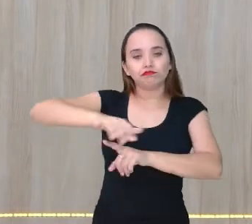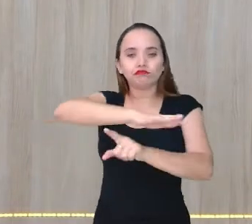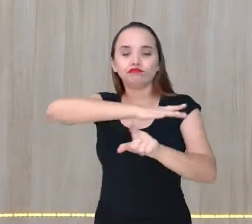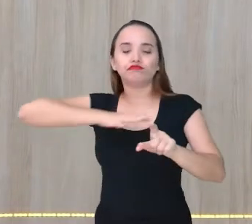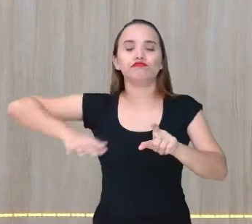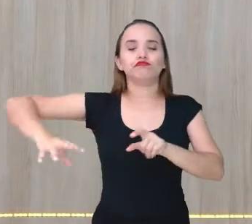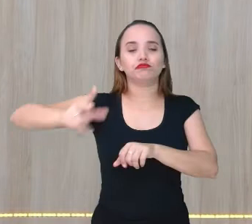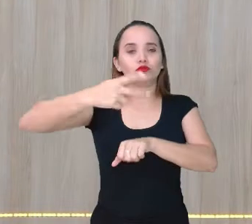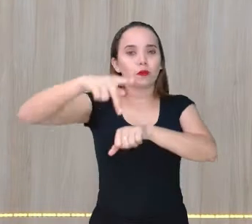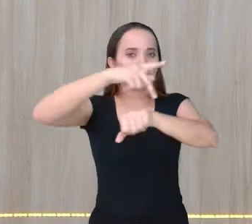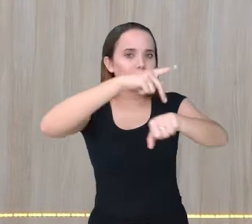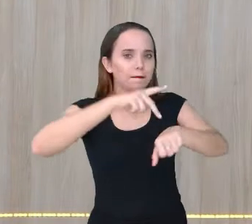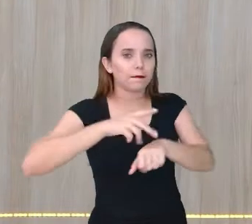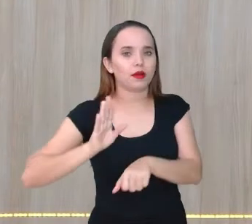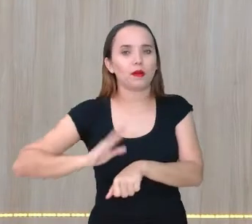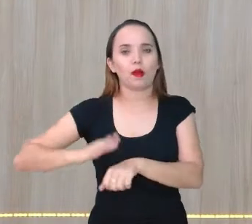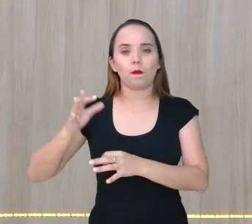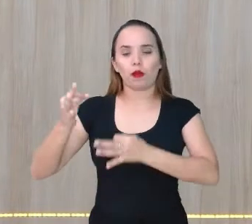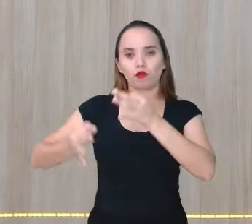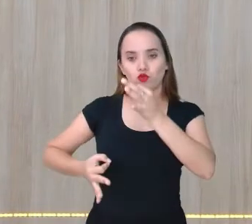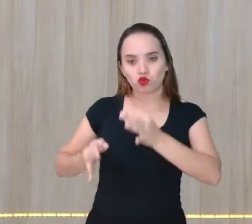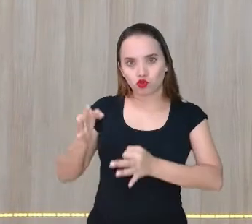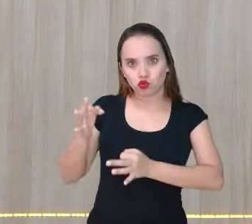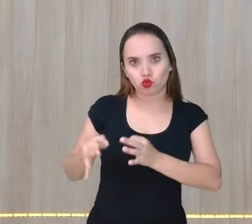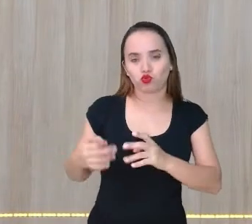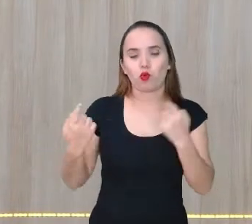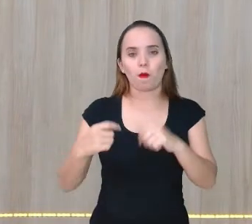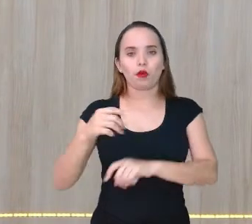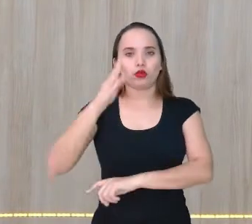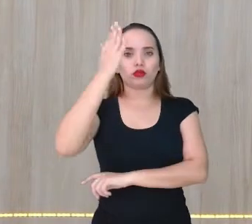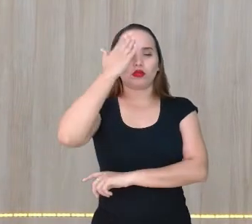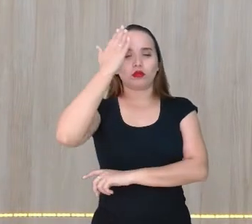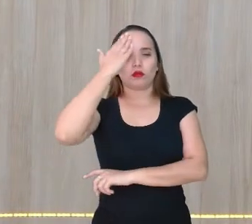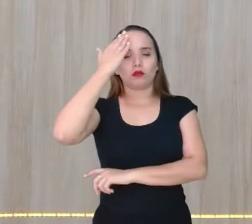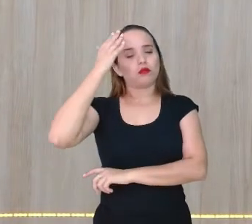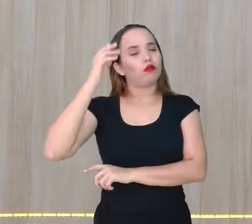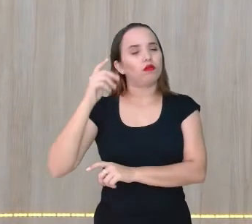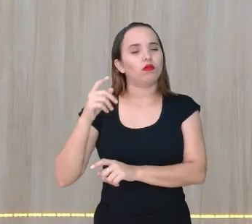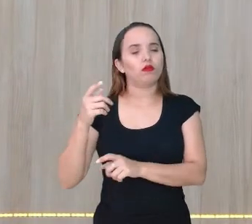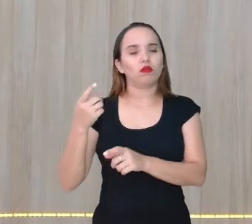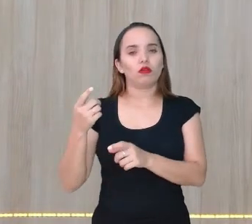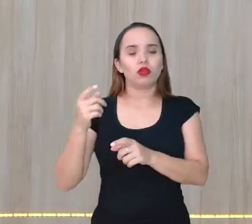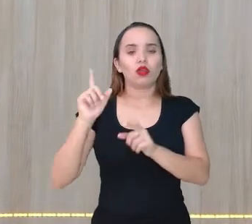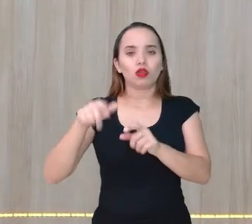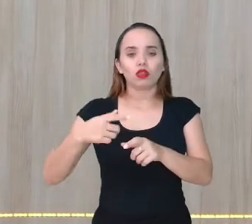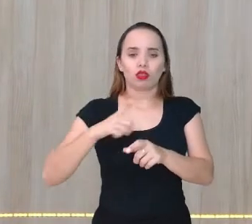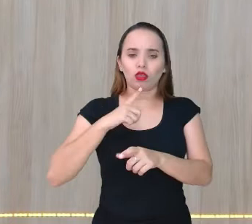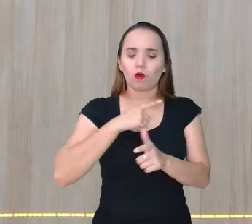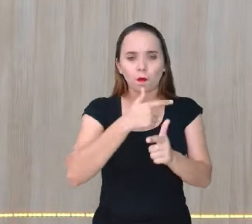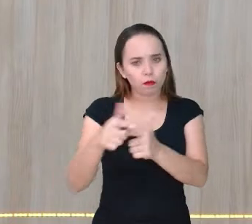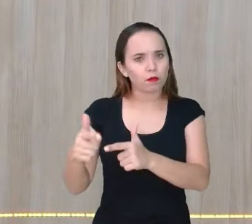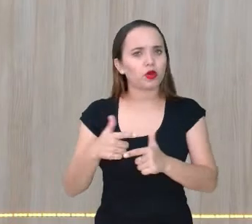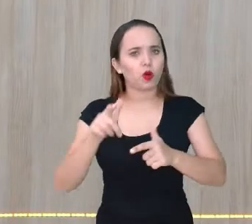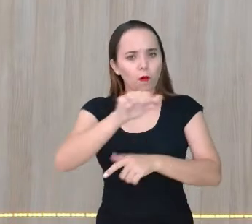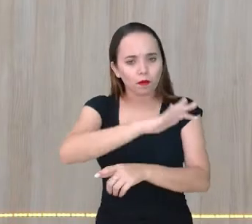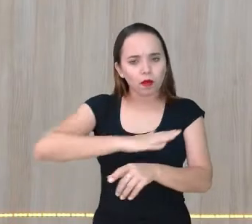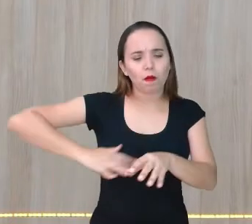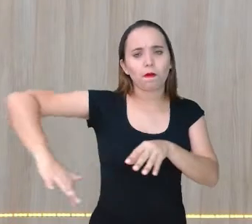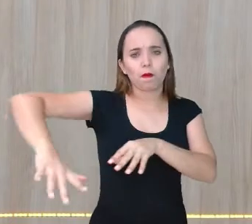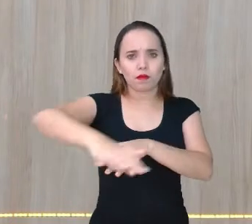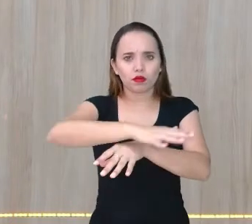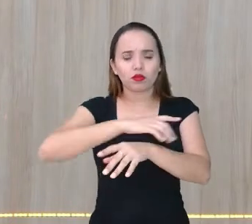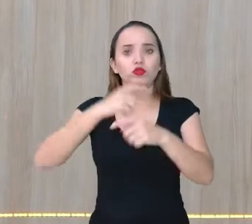mais justo, a gente também tem que pensar que estamos vivendo numa crise ambiental e que precisamos ter uma